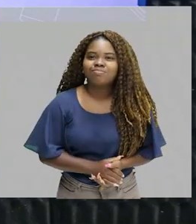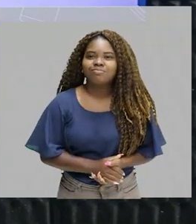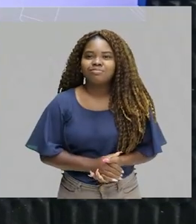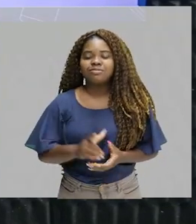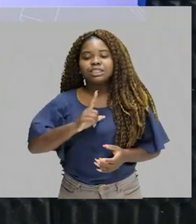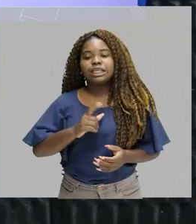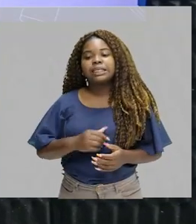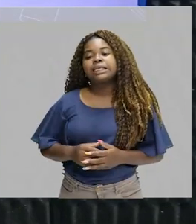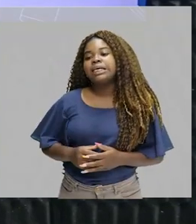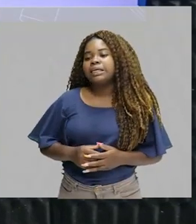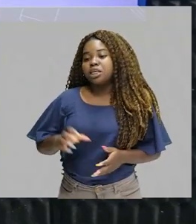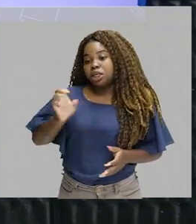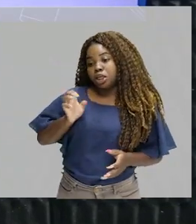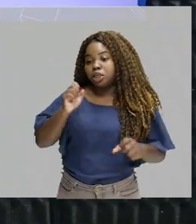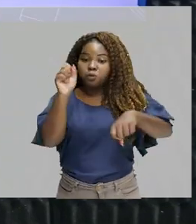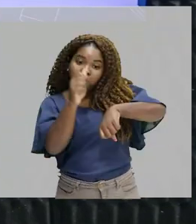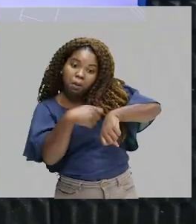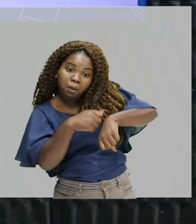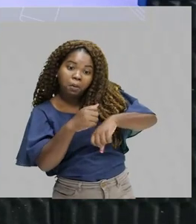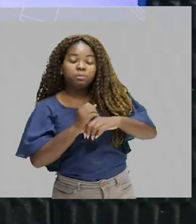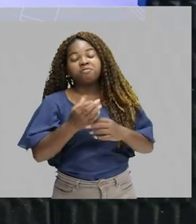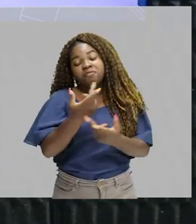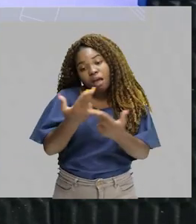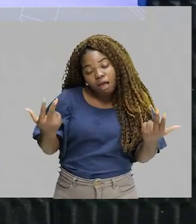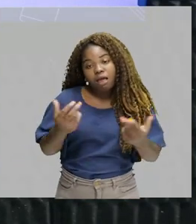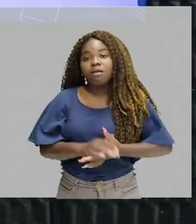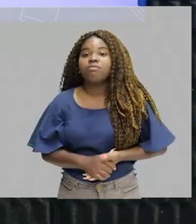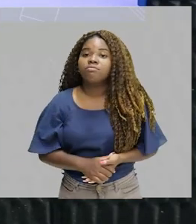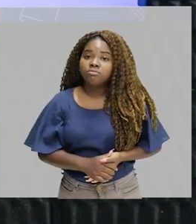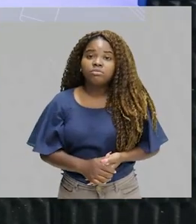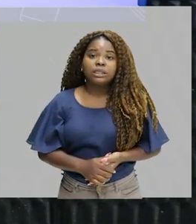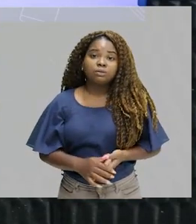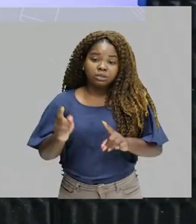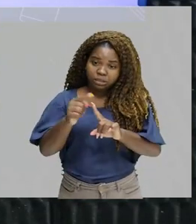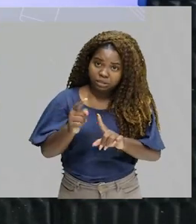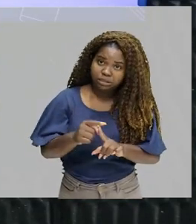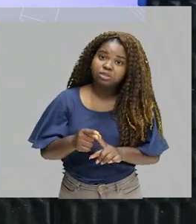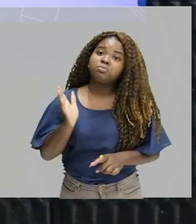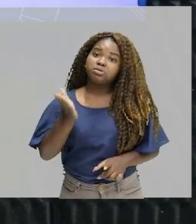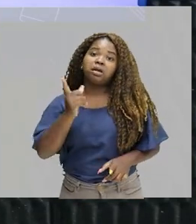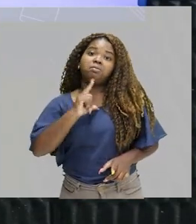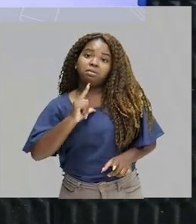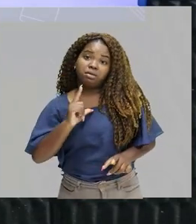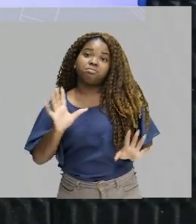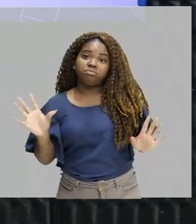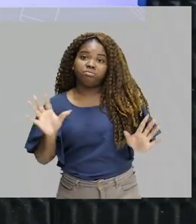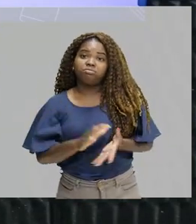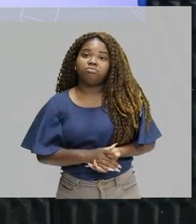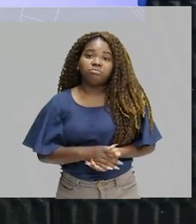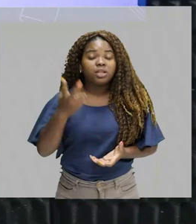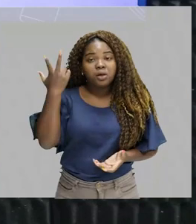alta classe média classe baixa por exemplo né então esse modelo a gente já já domina porque já é comum para